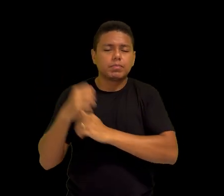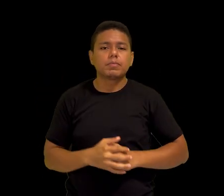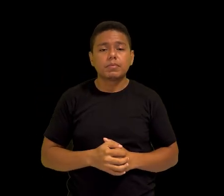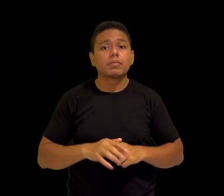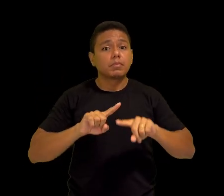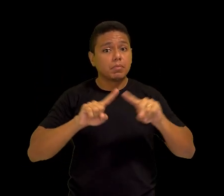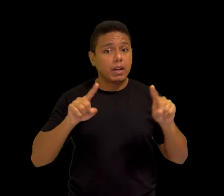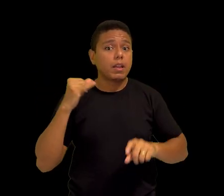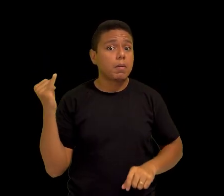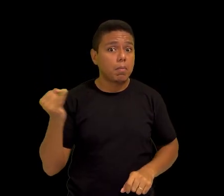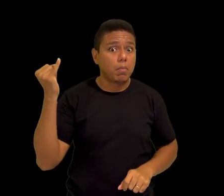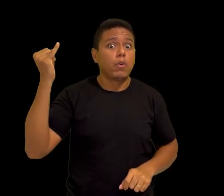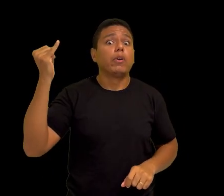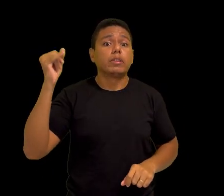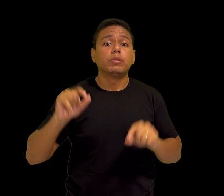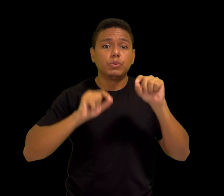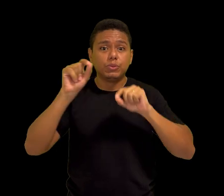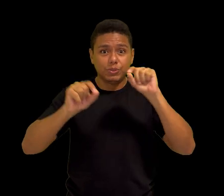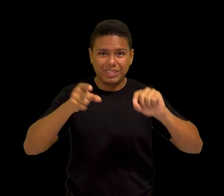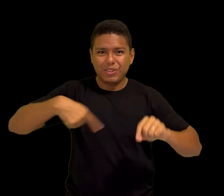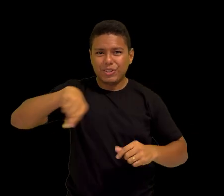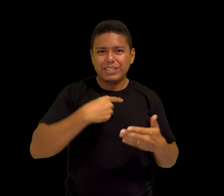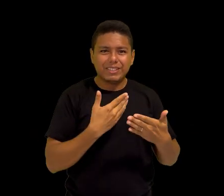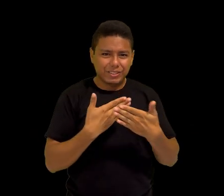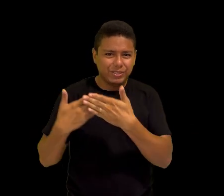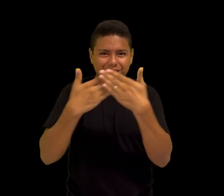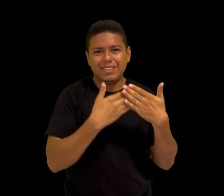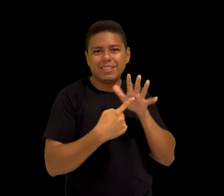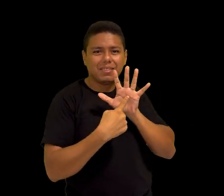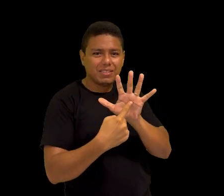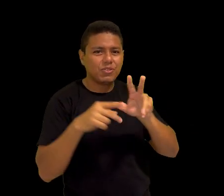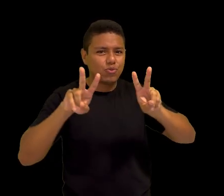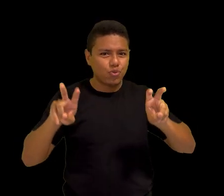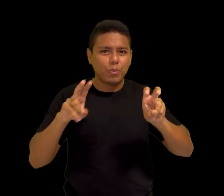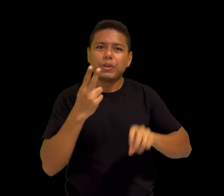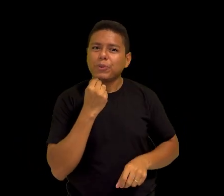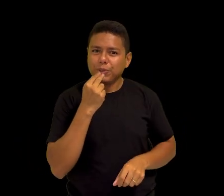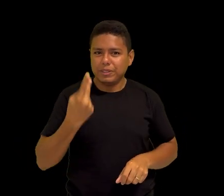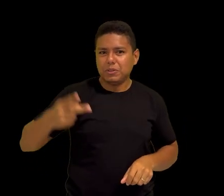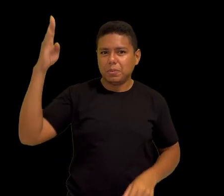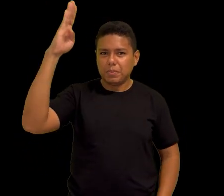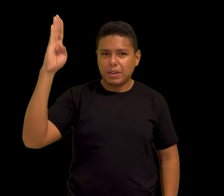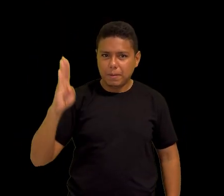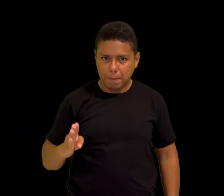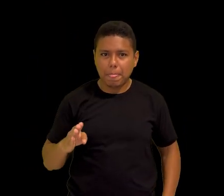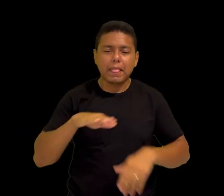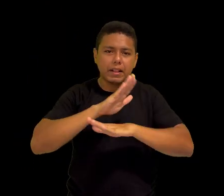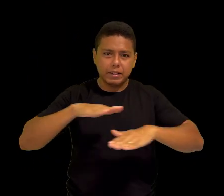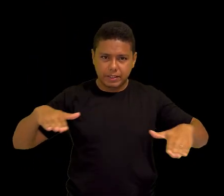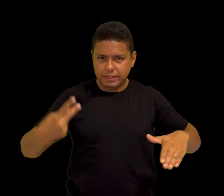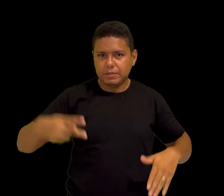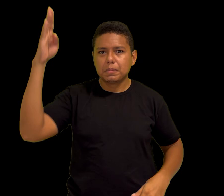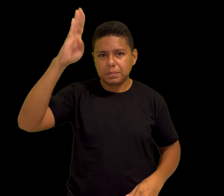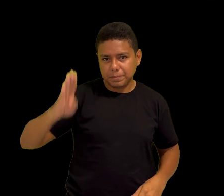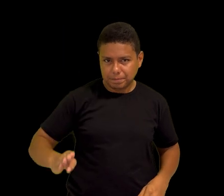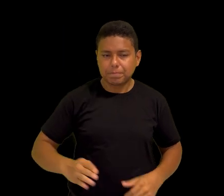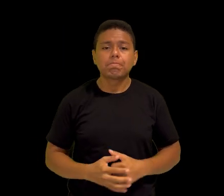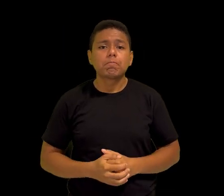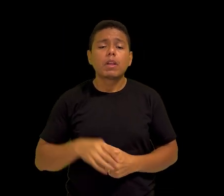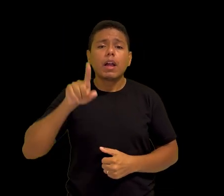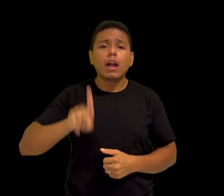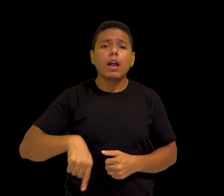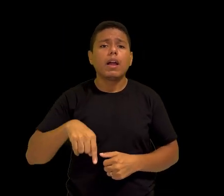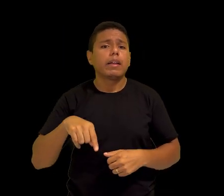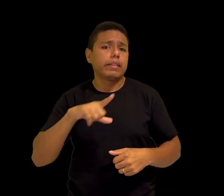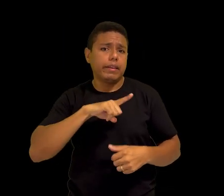resultados. Agora, é importante a gente dizer que esse retrato que nós fizemos, né, da nutrição brasileira, de crianças brasileiras,